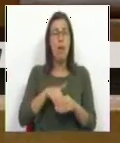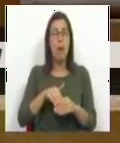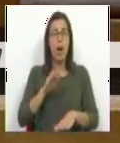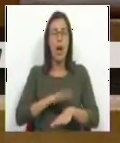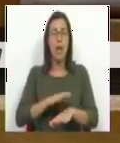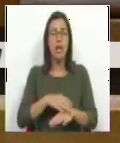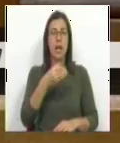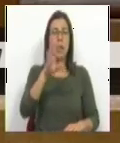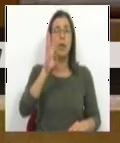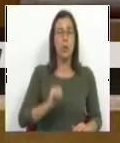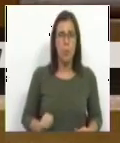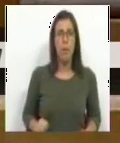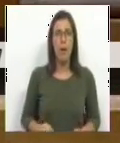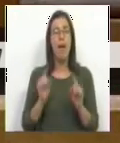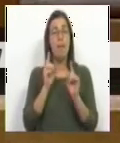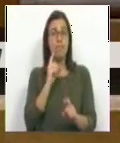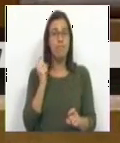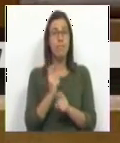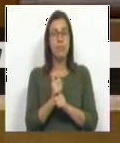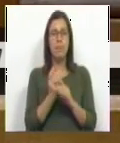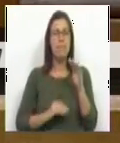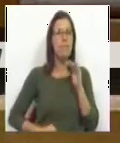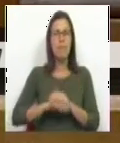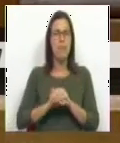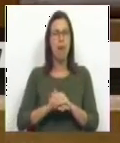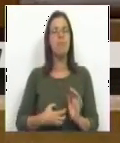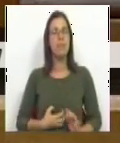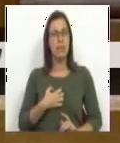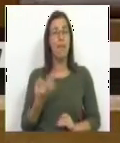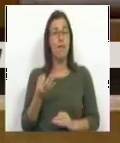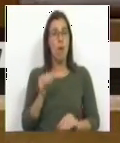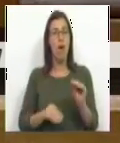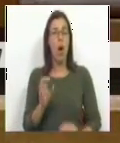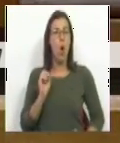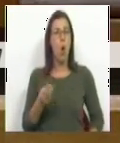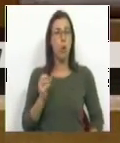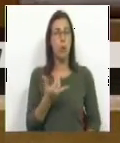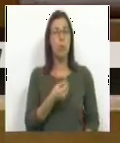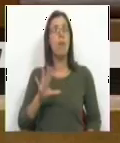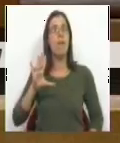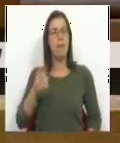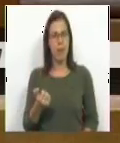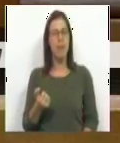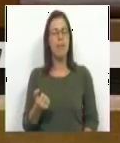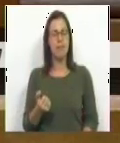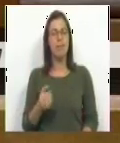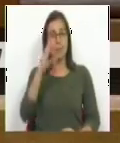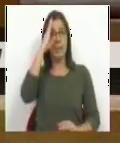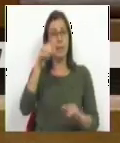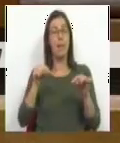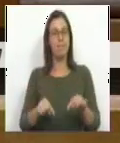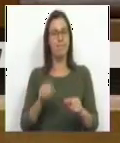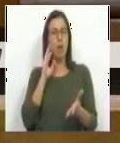do Partido Socialista. Essa exigência máxima que se fez sentir nas eleições de outubro de 2015 sabe que tem